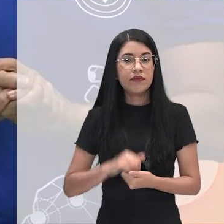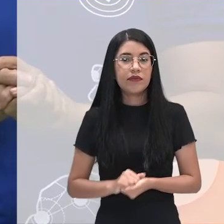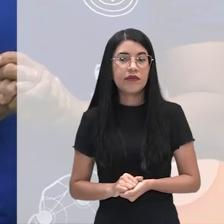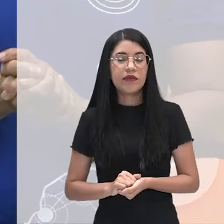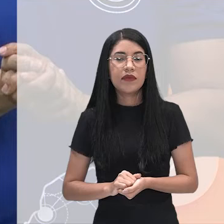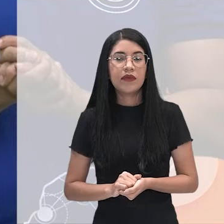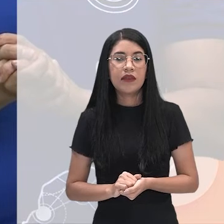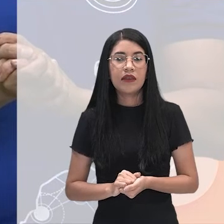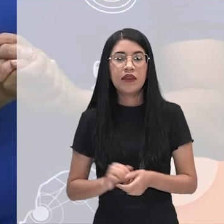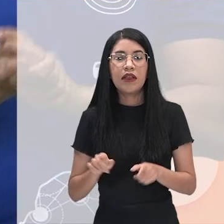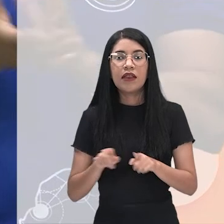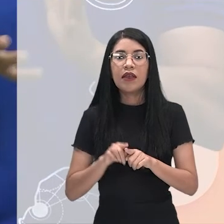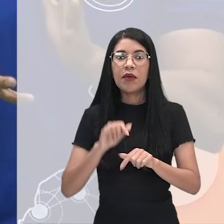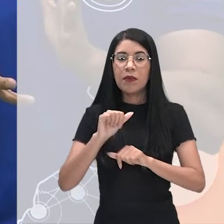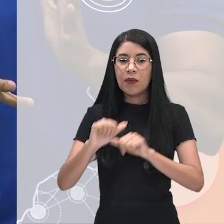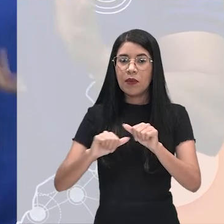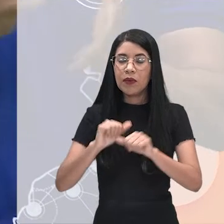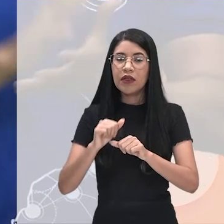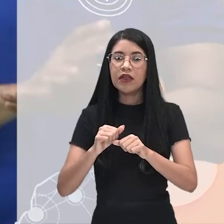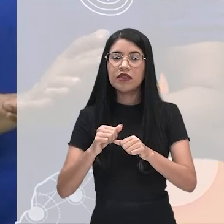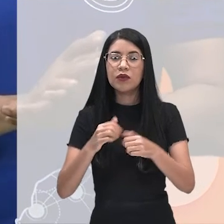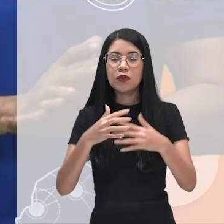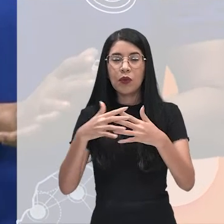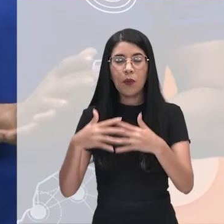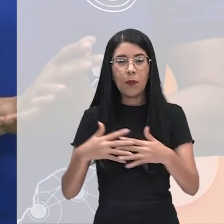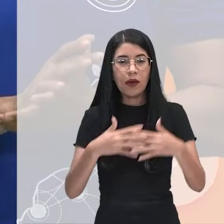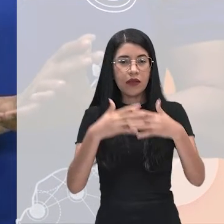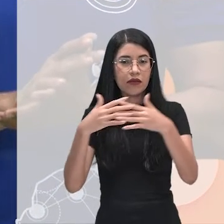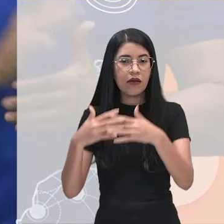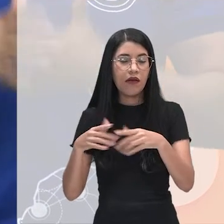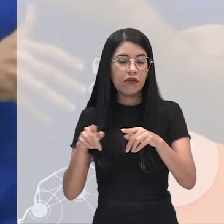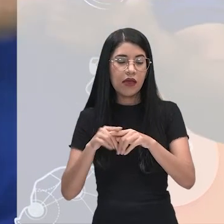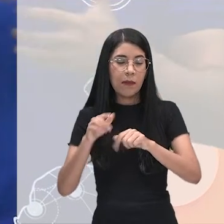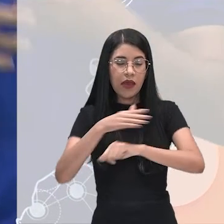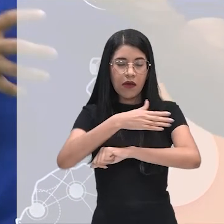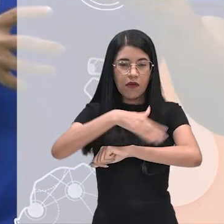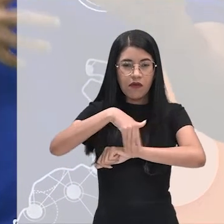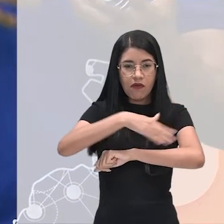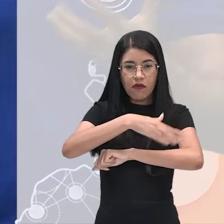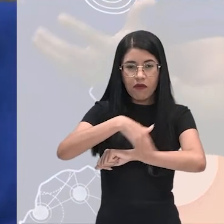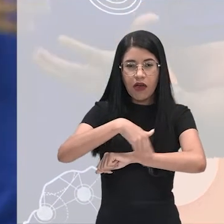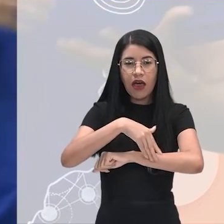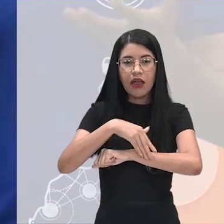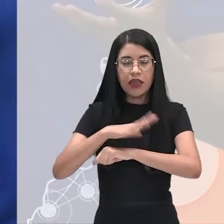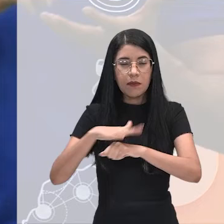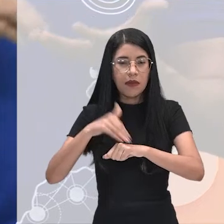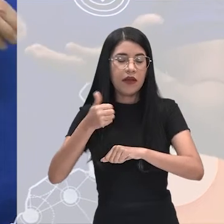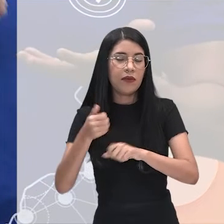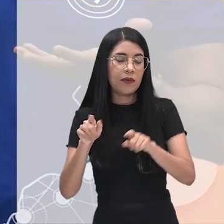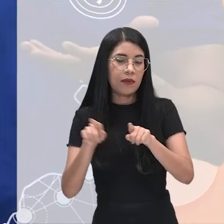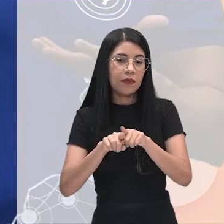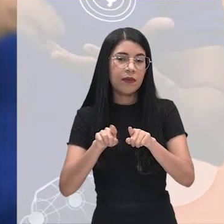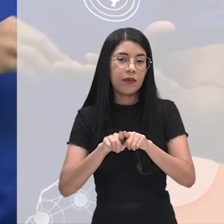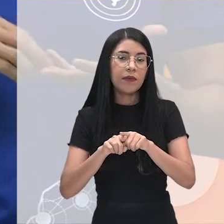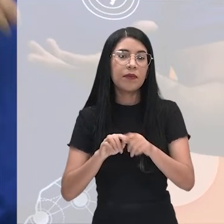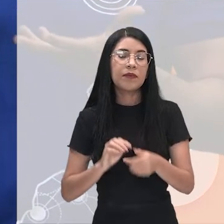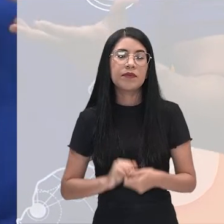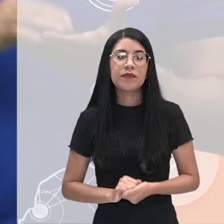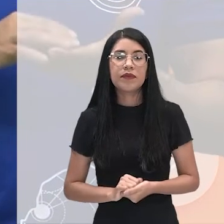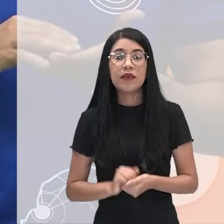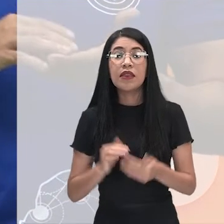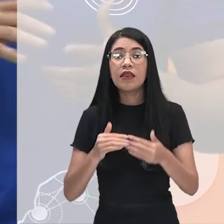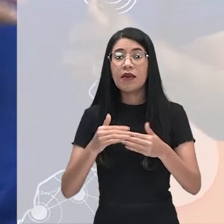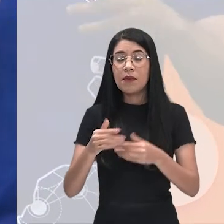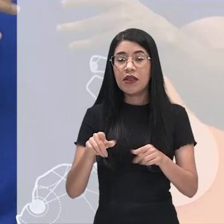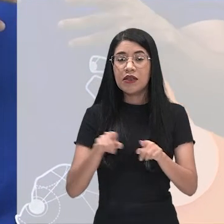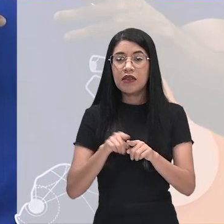comunidades, nas comunicações, perdão, a partir do aprimoramento dos meios de comunicação, como o telefone, como o rádio,